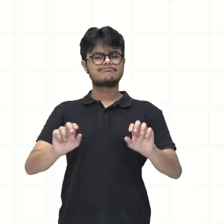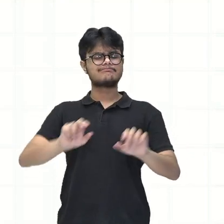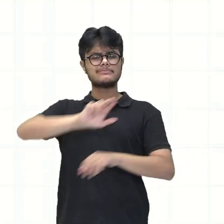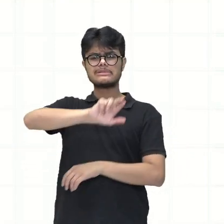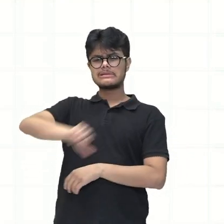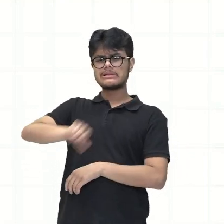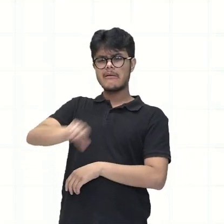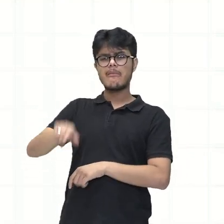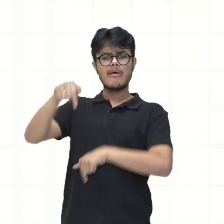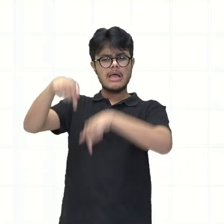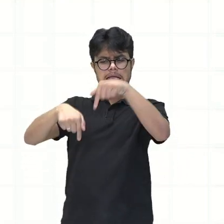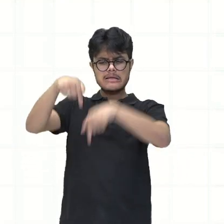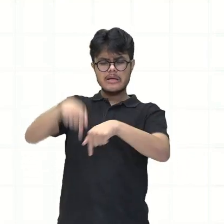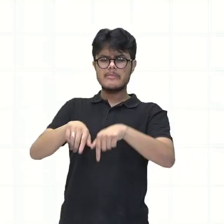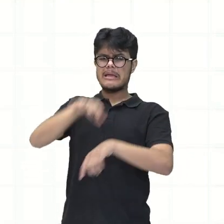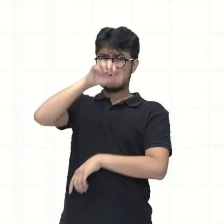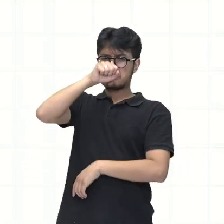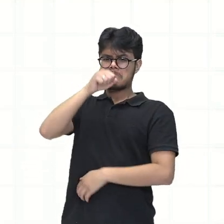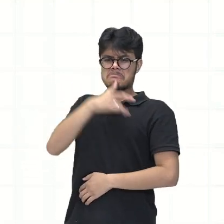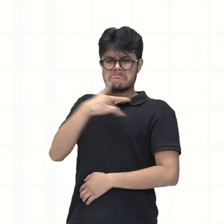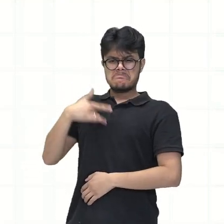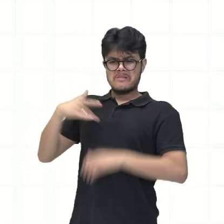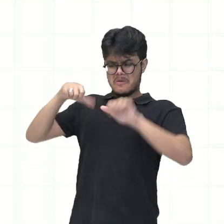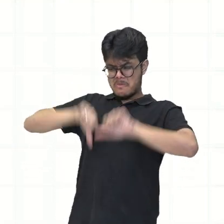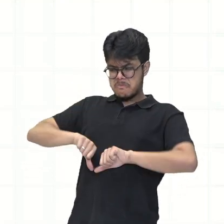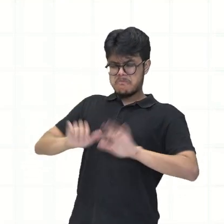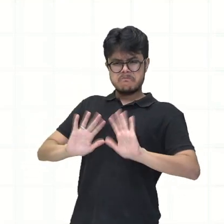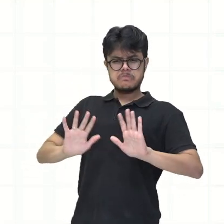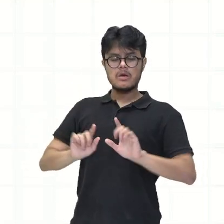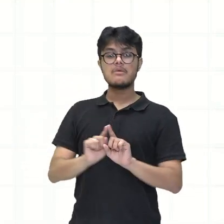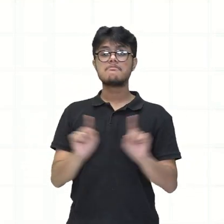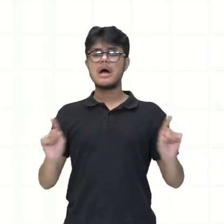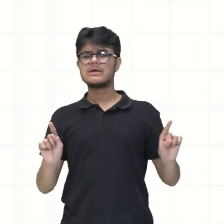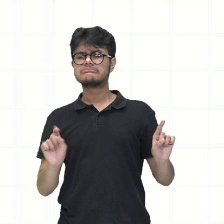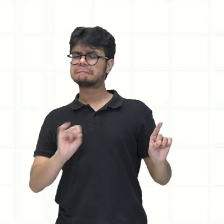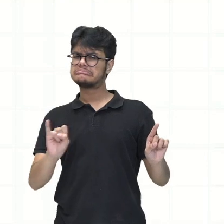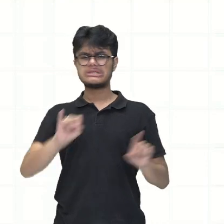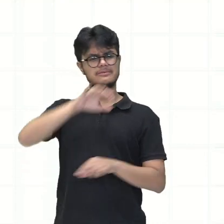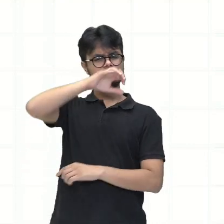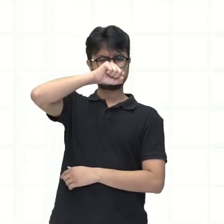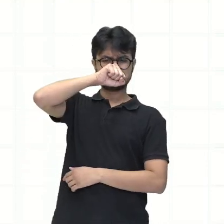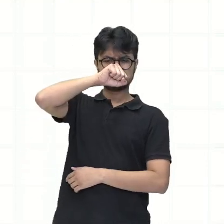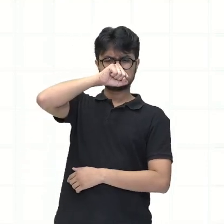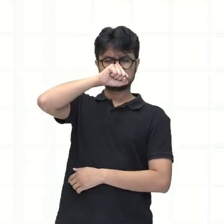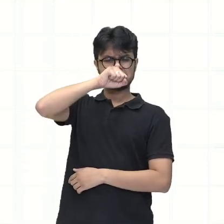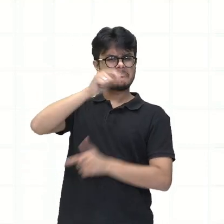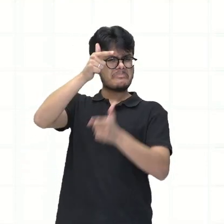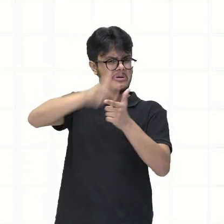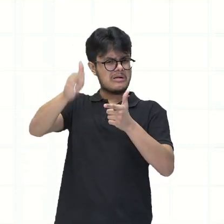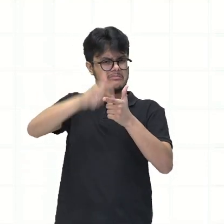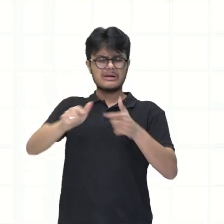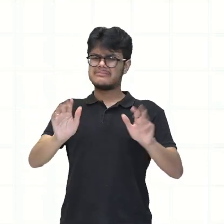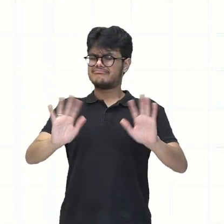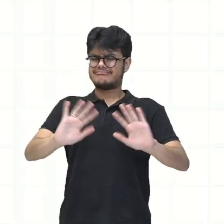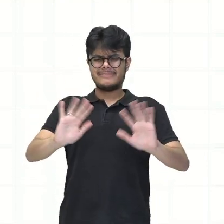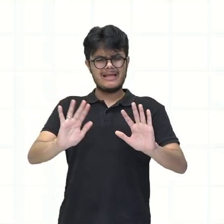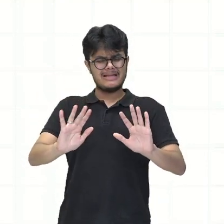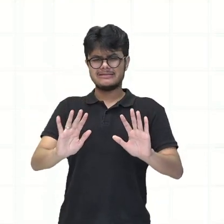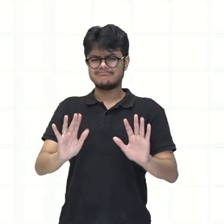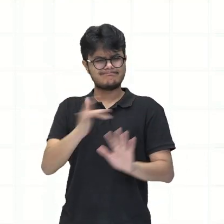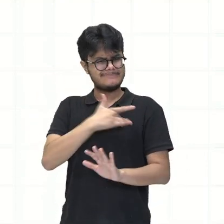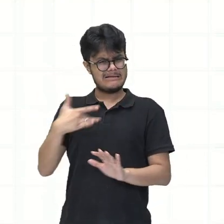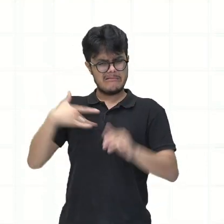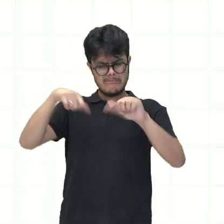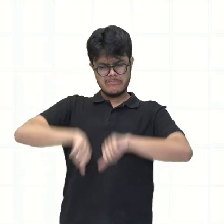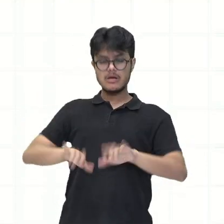é quimicamente tóxico, sua ingestão ou inalação não provoca danos à saúde, então isso é